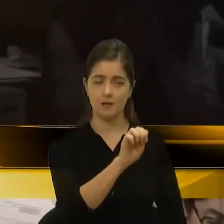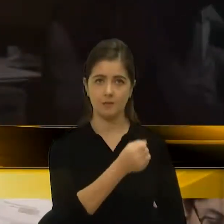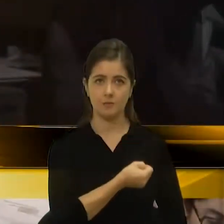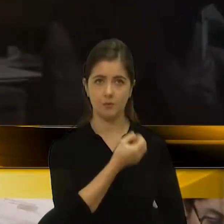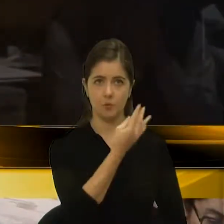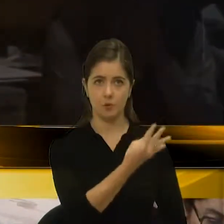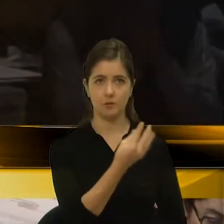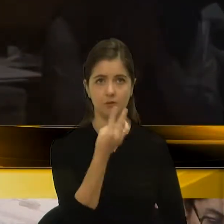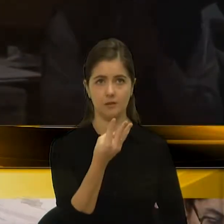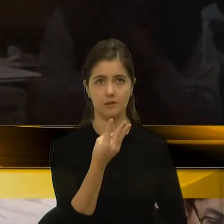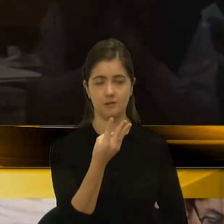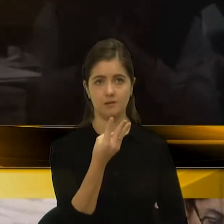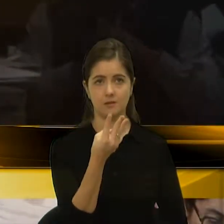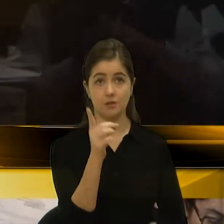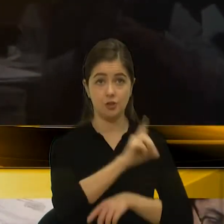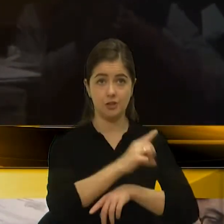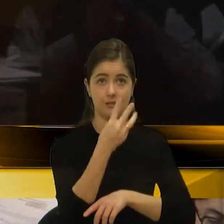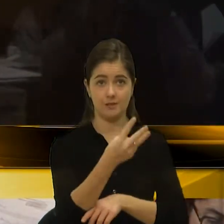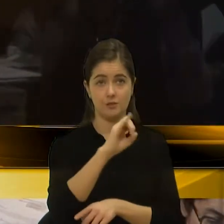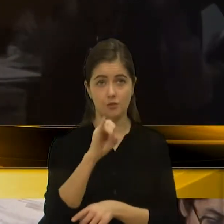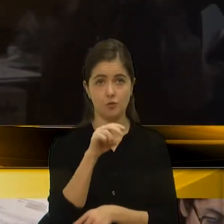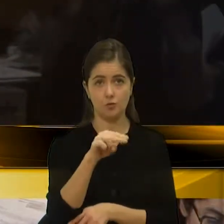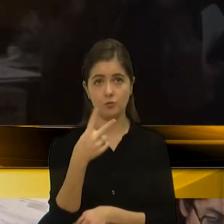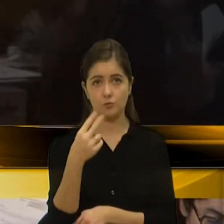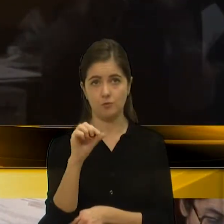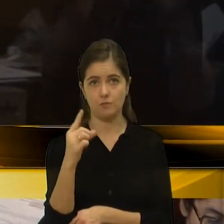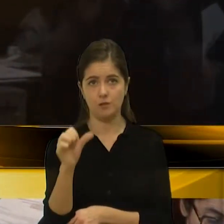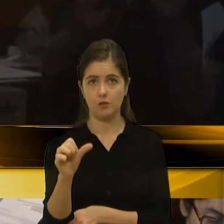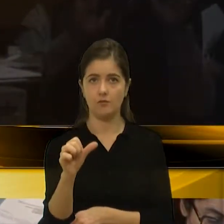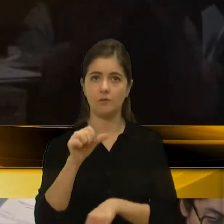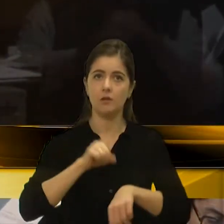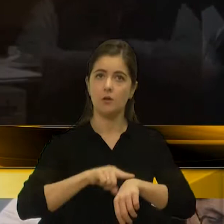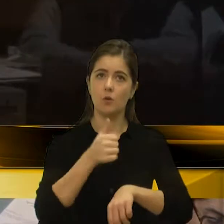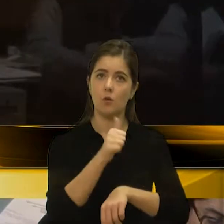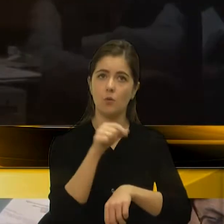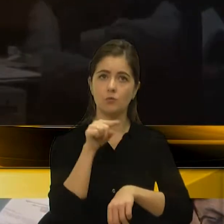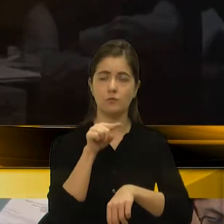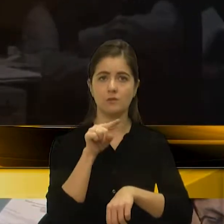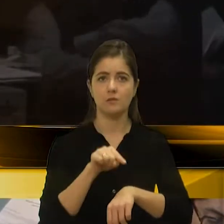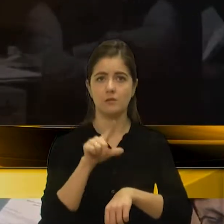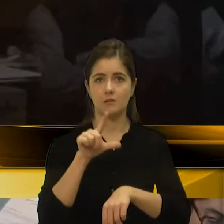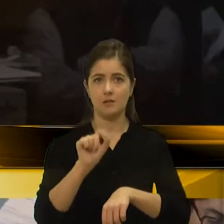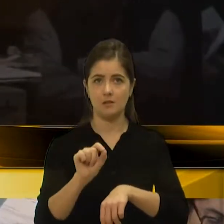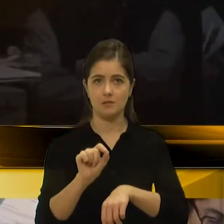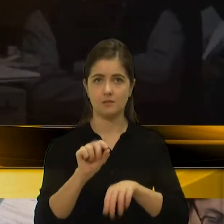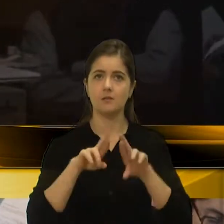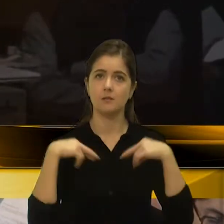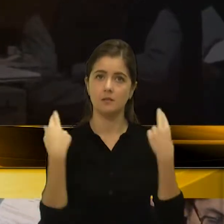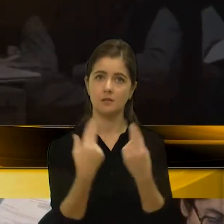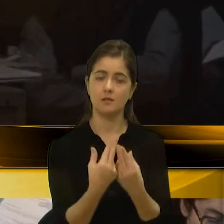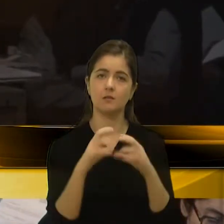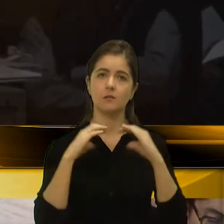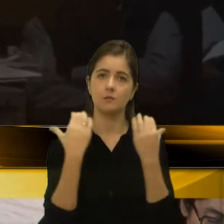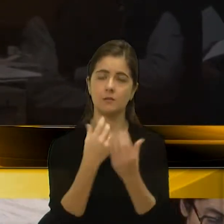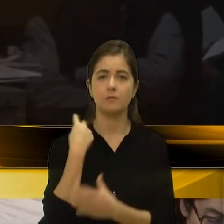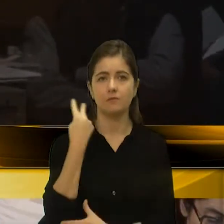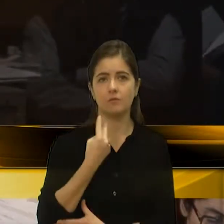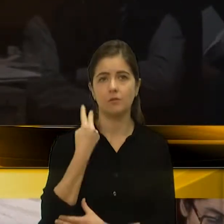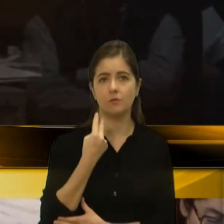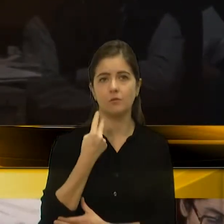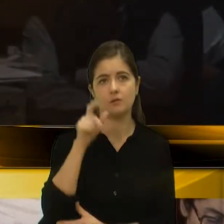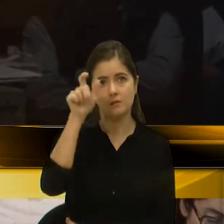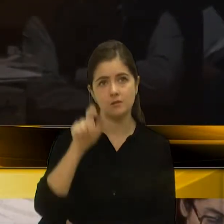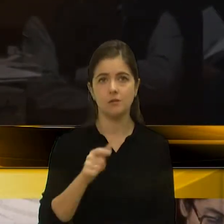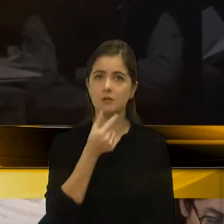dias do mês de julho de 2019, às 11 horas e 10 minutos, reuniram-se na sala da presidência da Câmara Municipal de Caxias do Sul, os